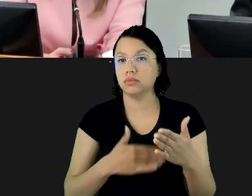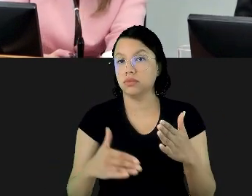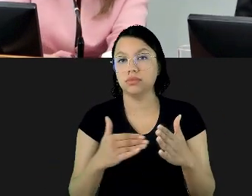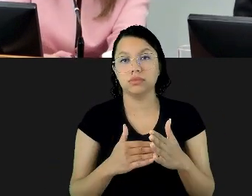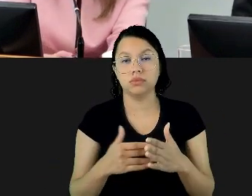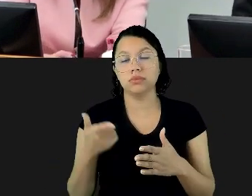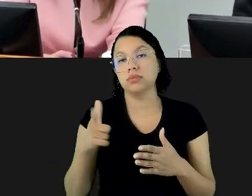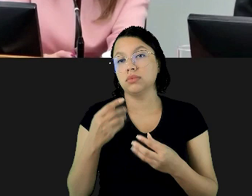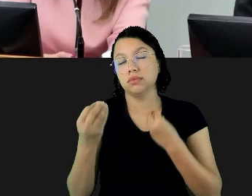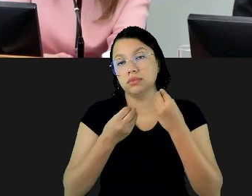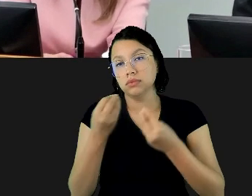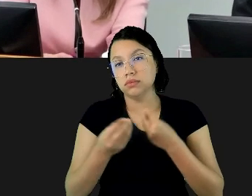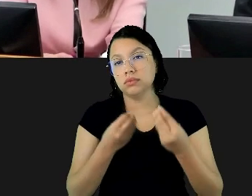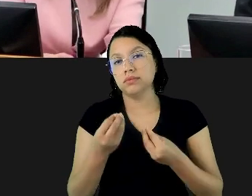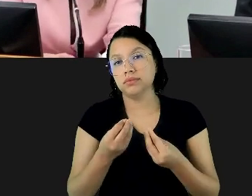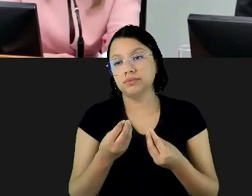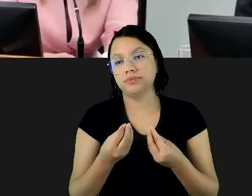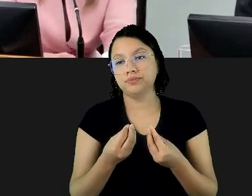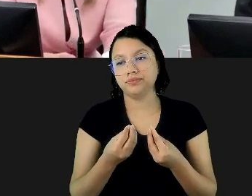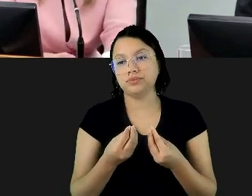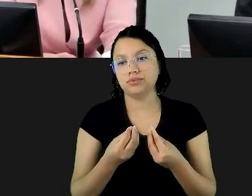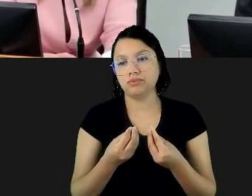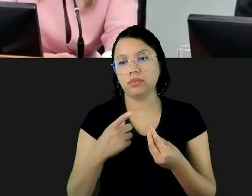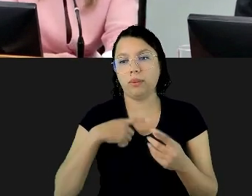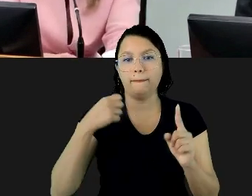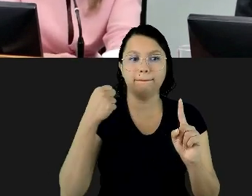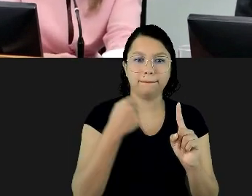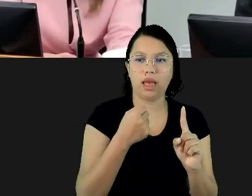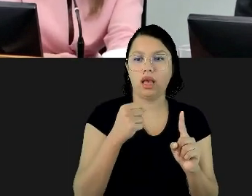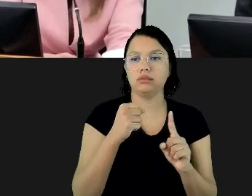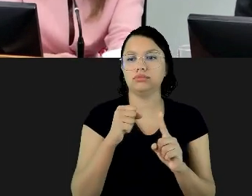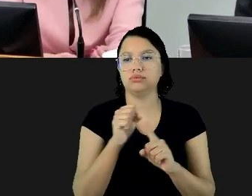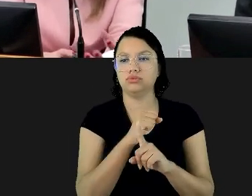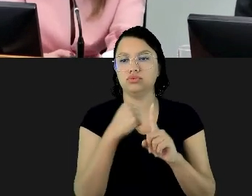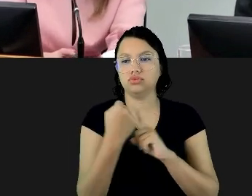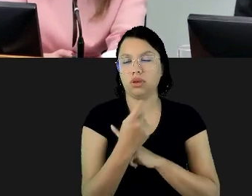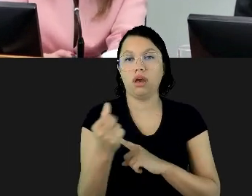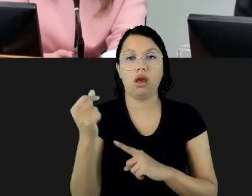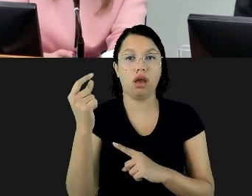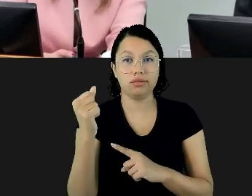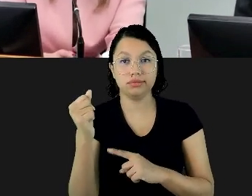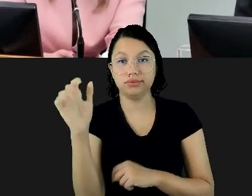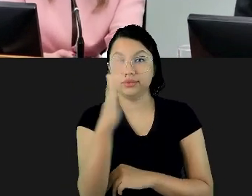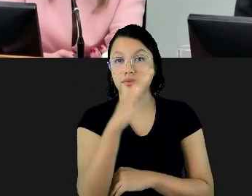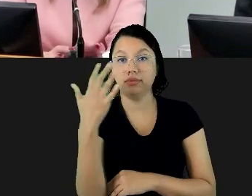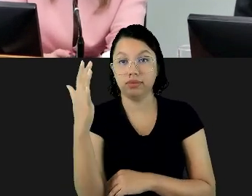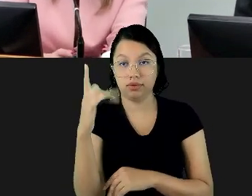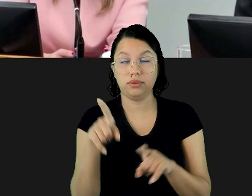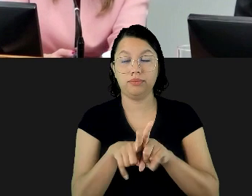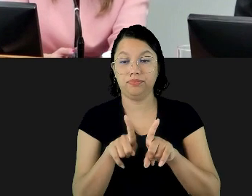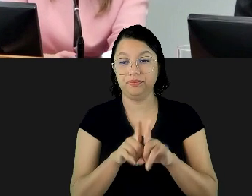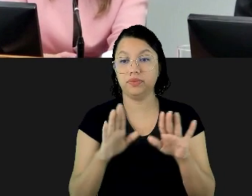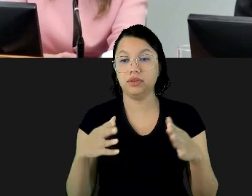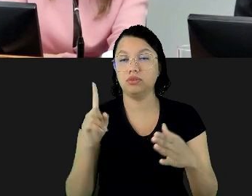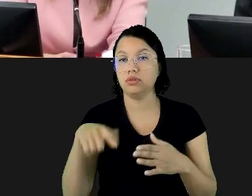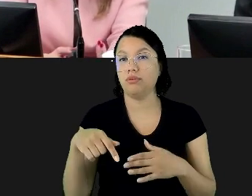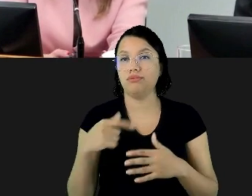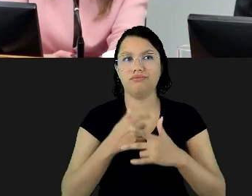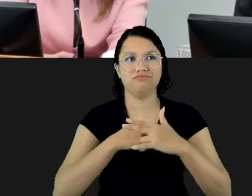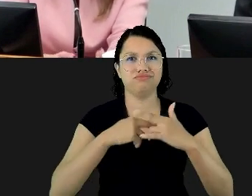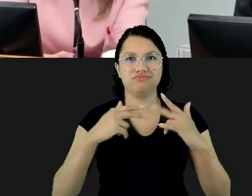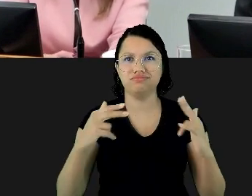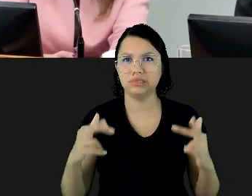um impacto aí socioeconômico e ambiental. Então, são várias perspectivas que a gente chama o olhar aqui